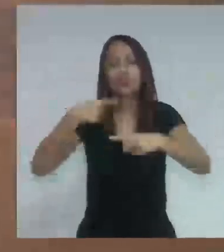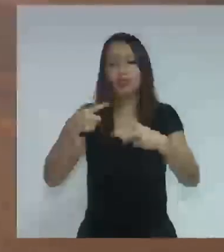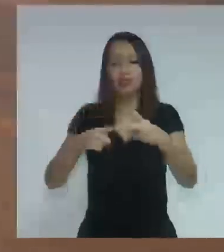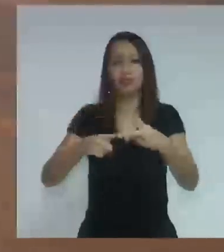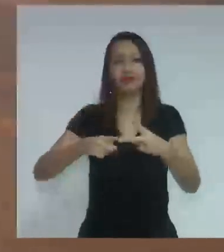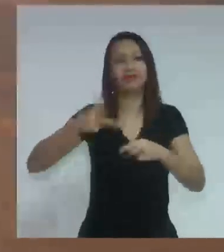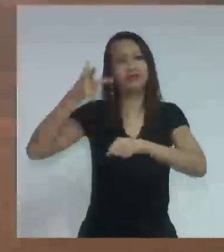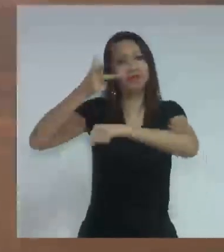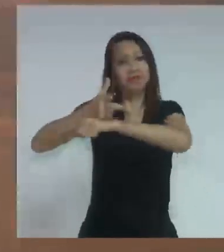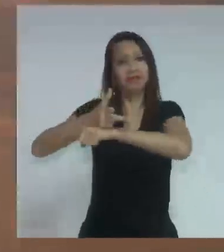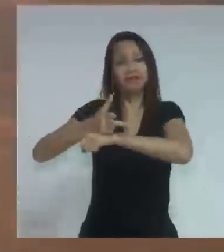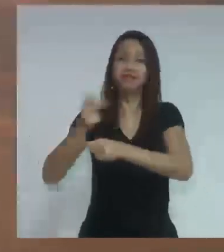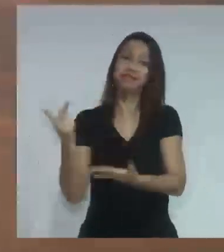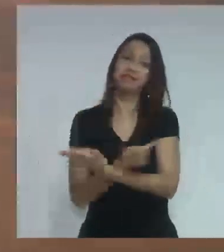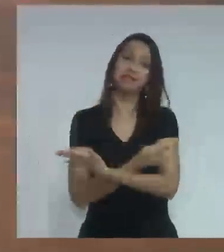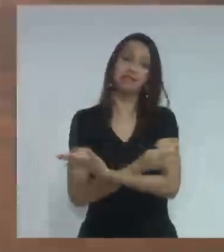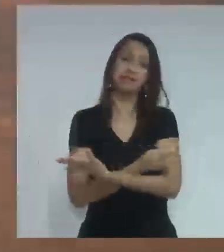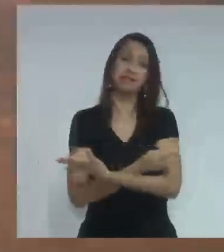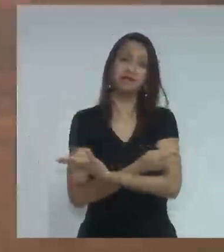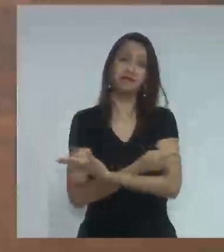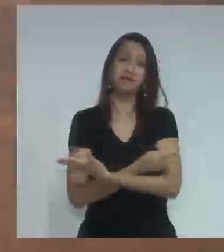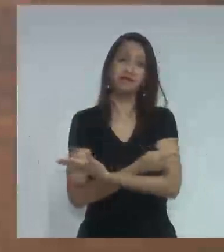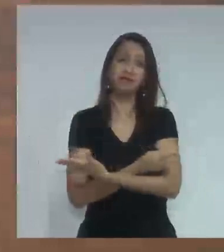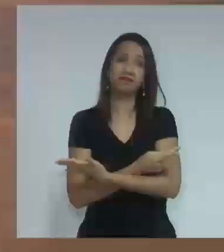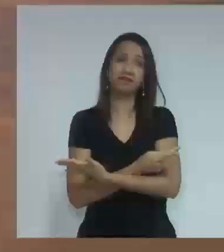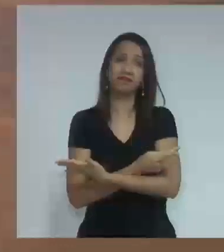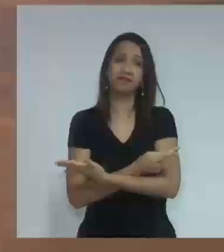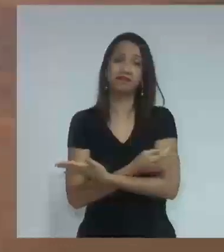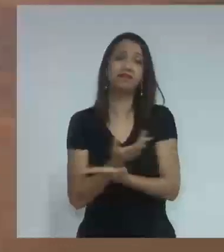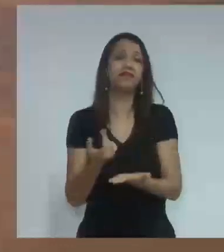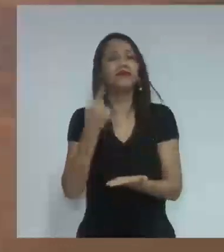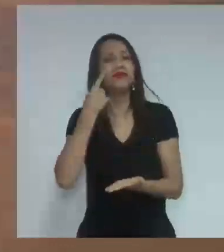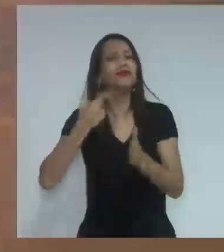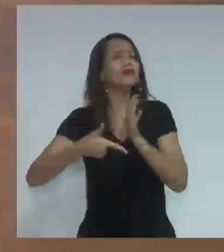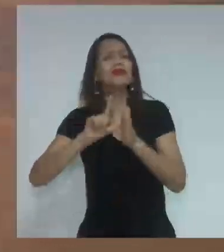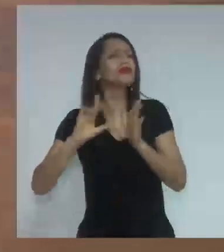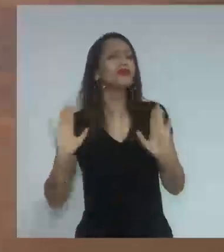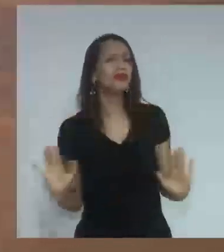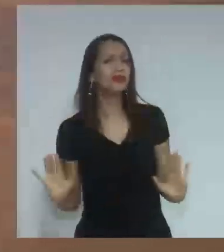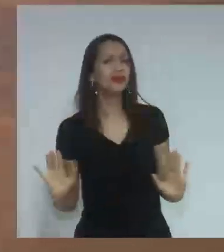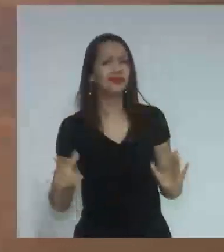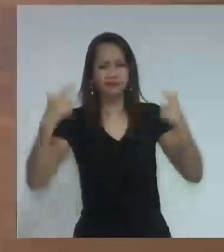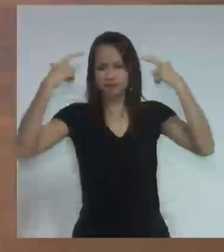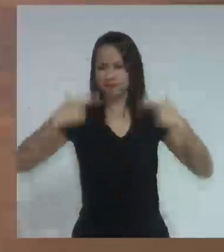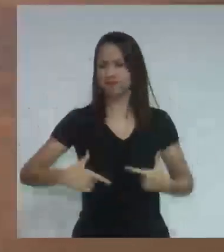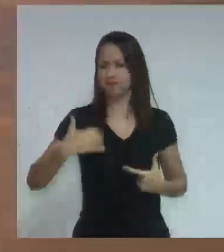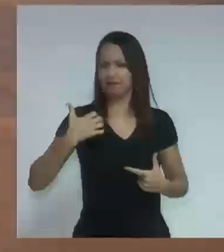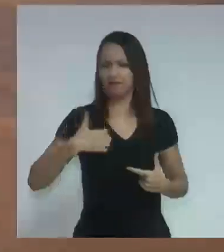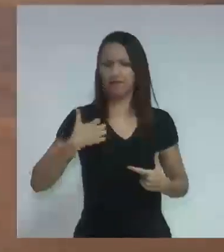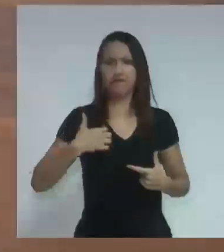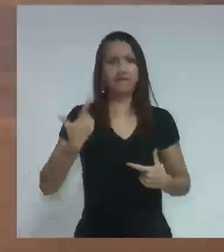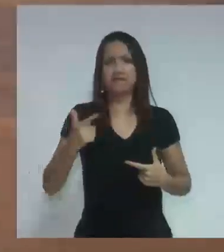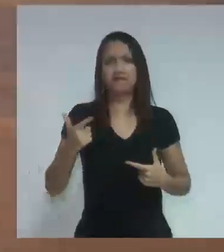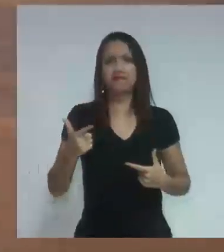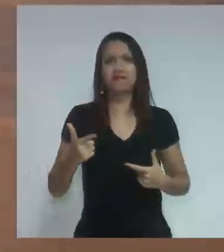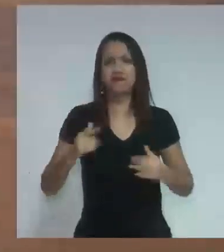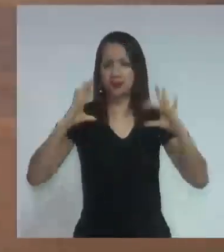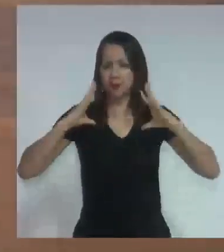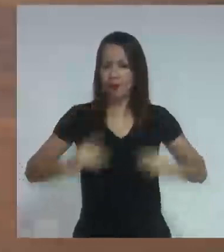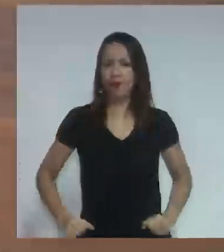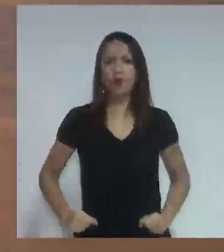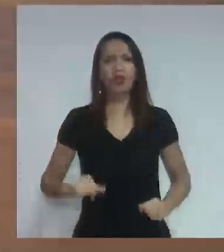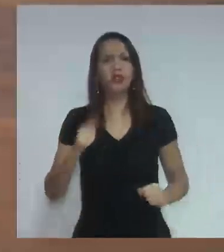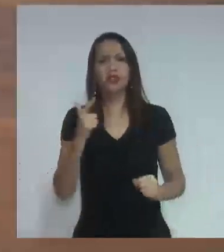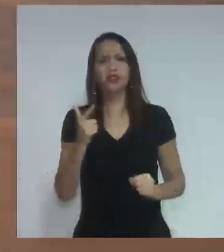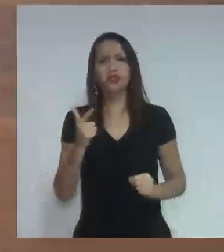falando que foi errado. Mas por que não viu isso antes? Sou ficha limpa, não respondo a nenhum processo,